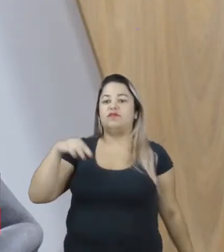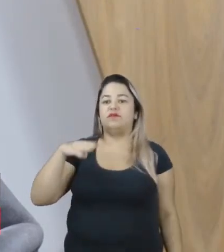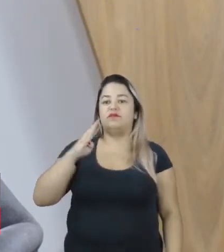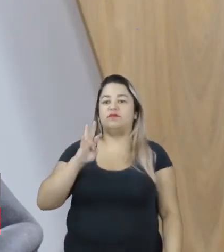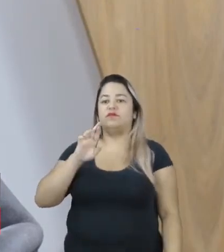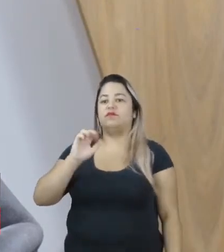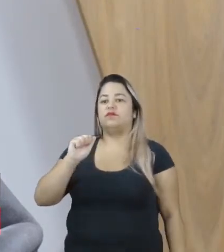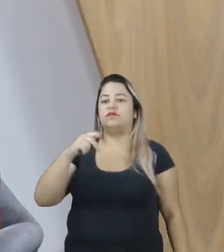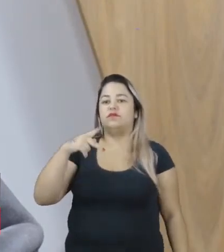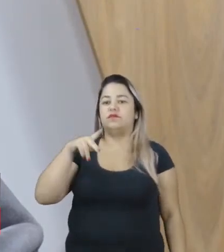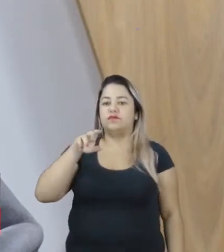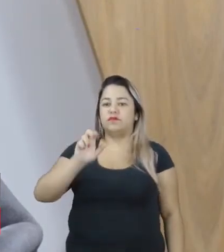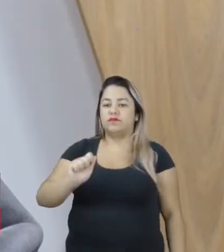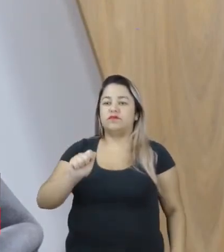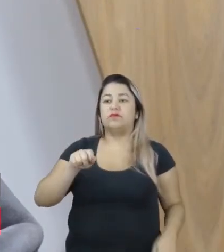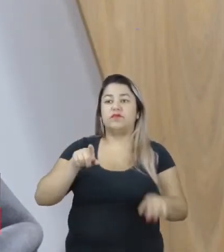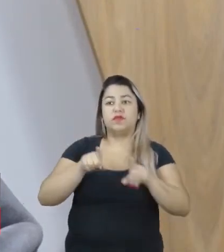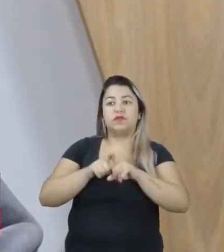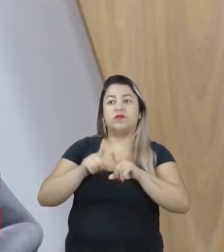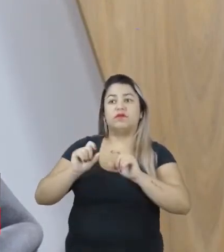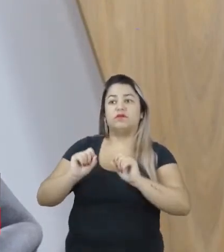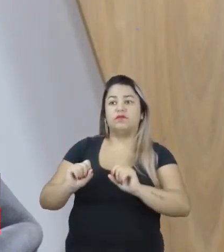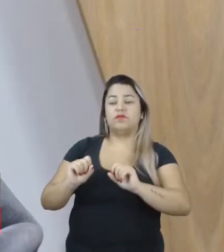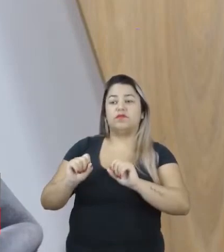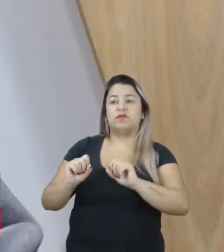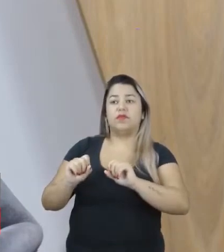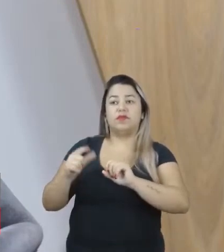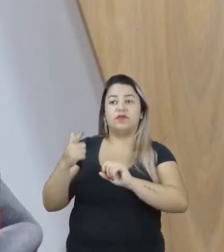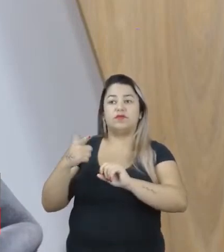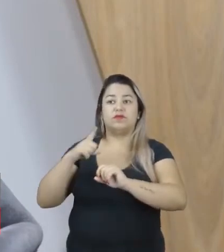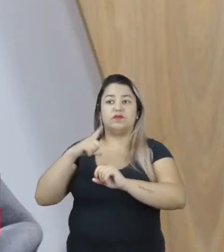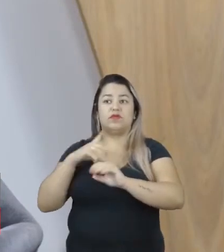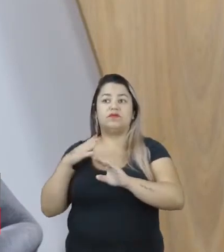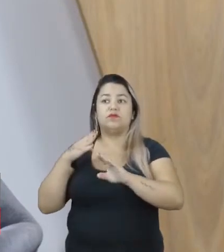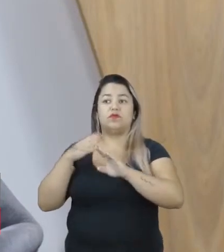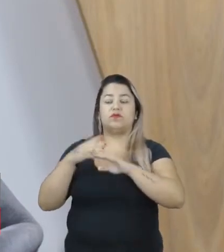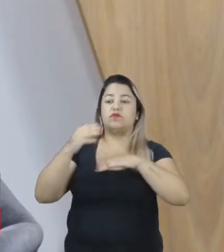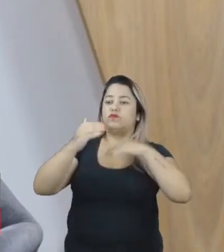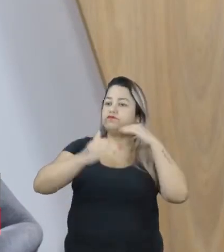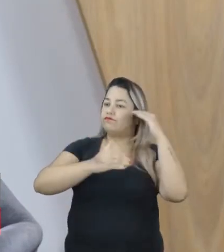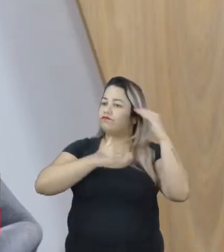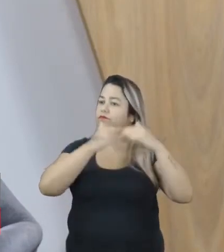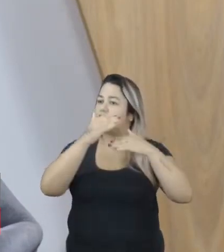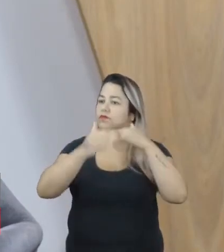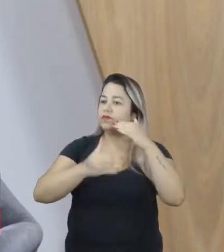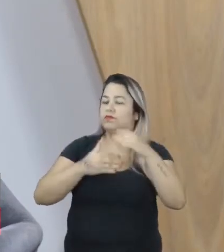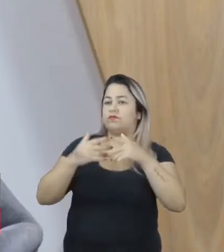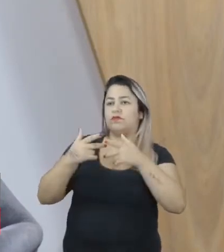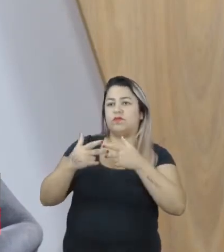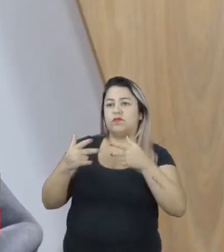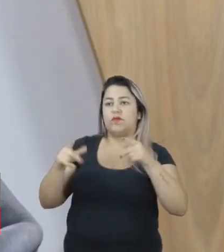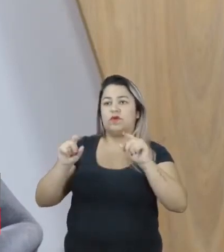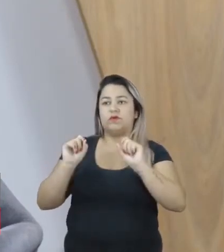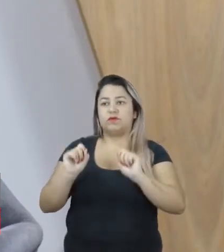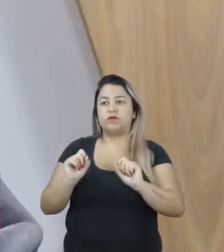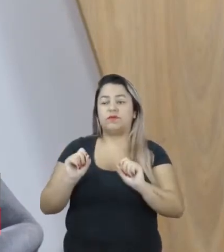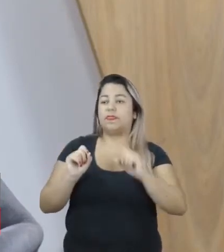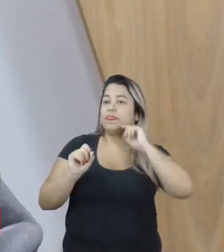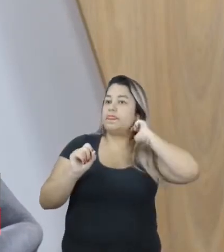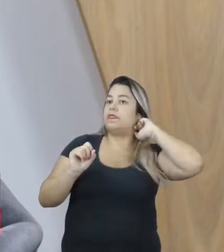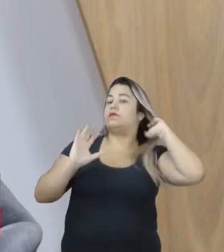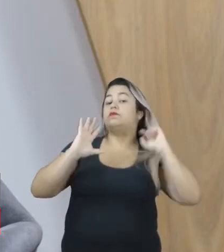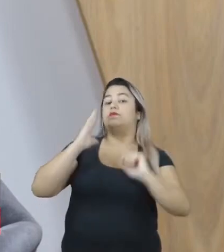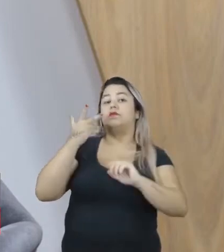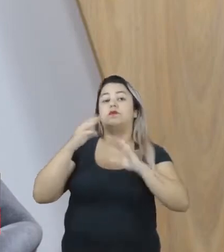de uma pesquisa da Embrapa, uma empresa pública de pesquisa central que foi desenvolvendo uma série de produtos e de